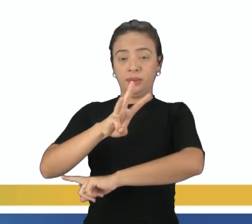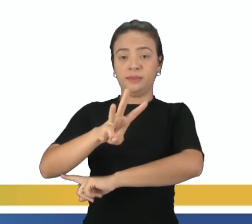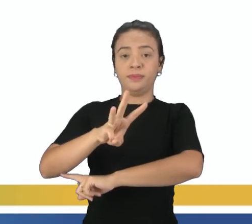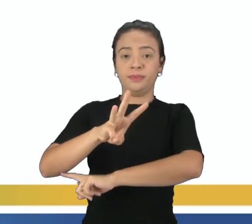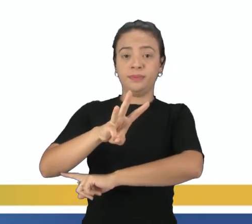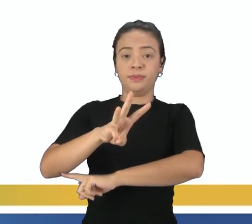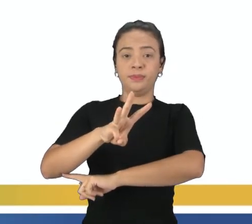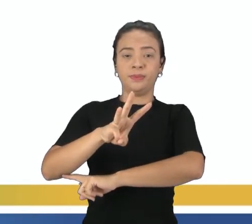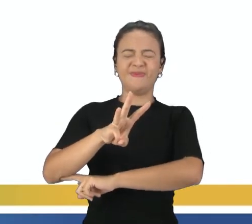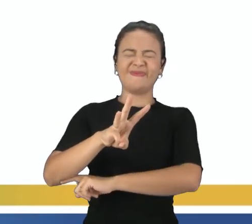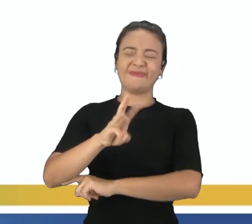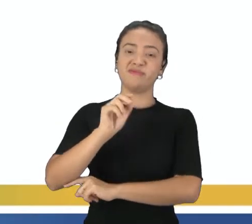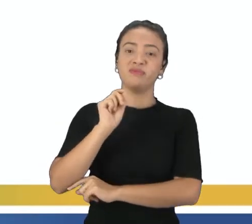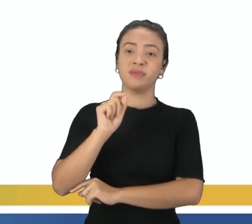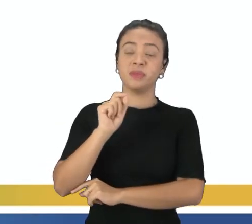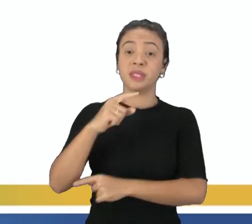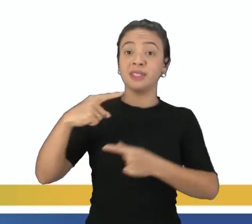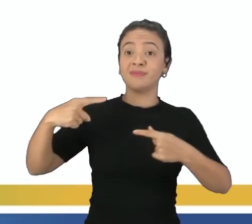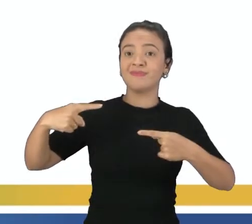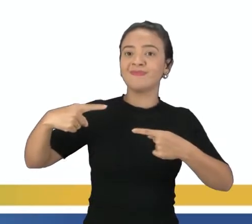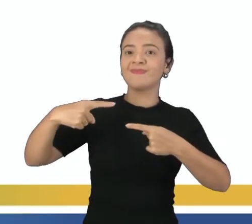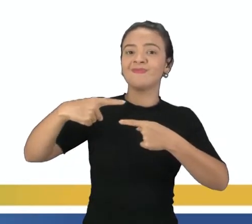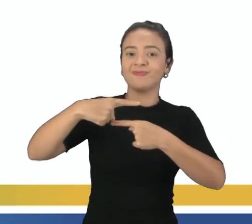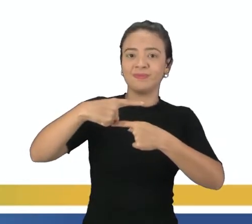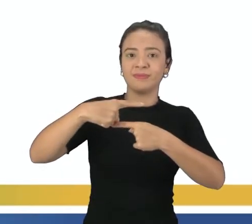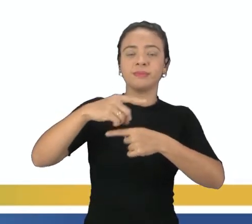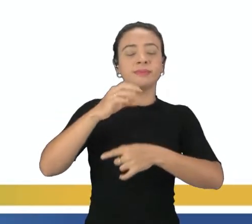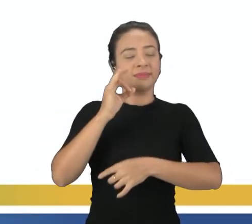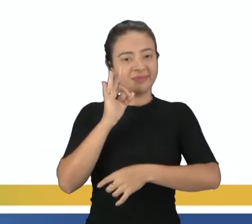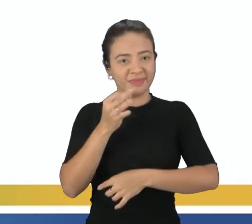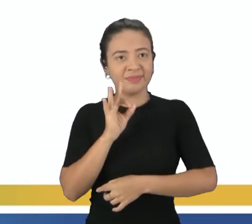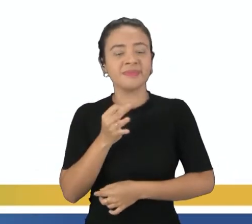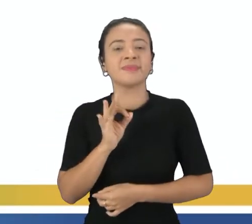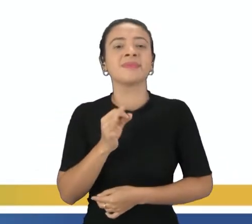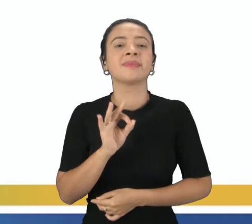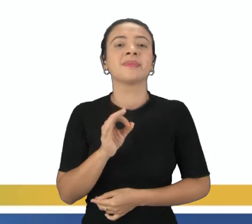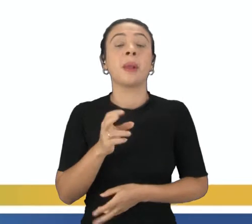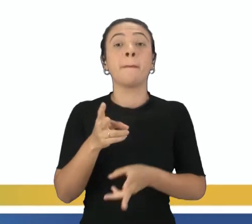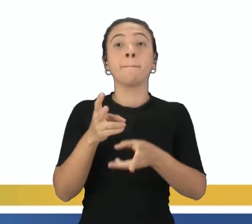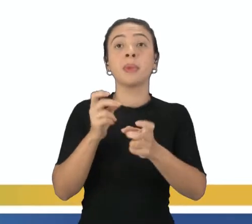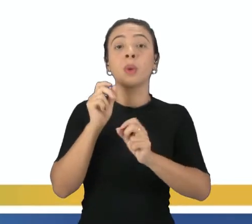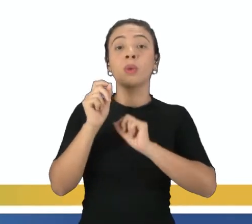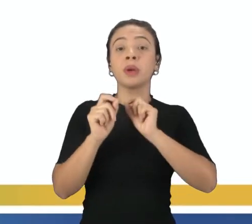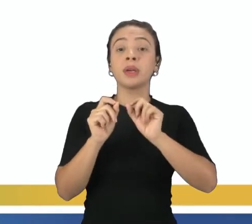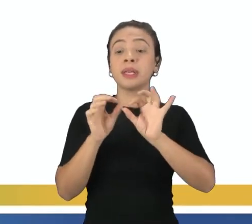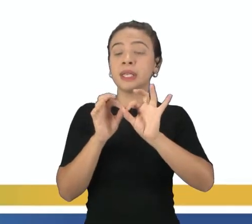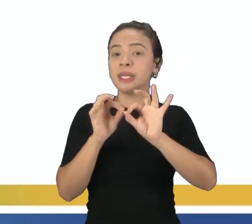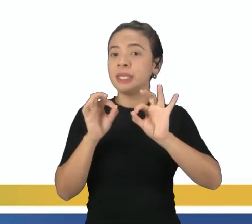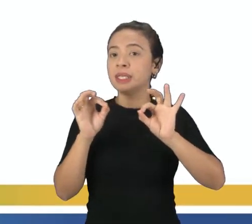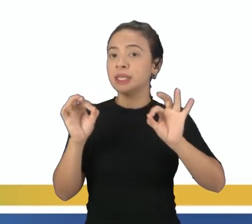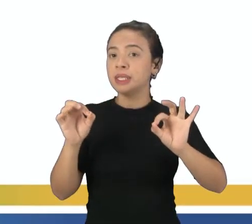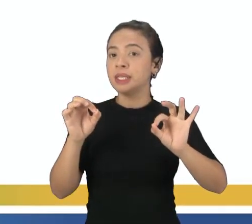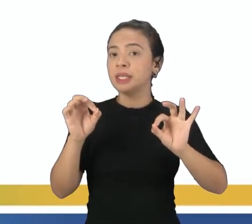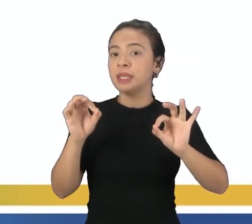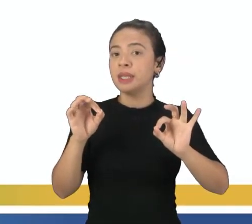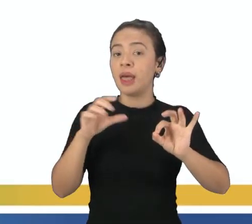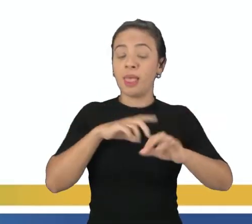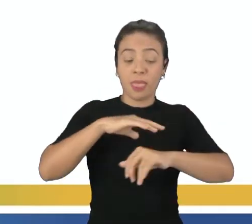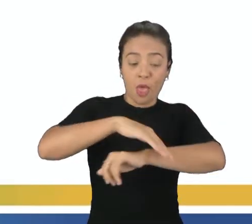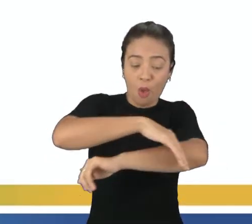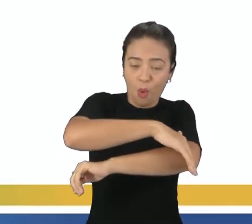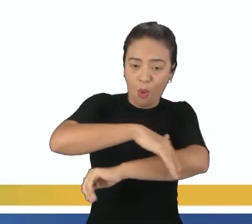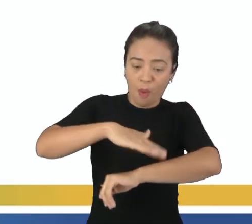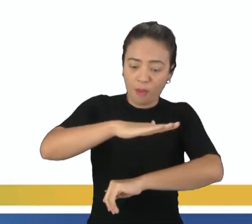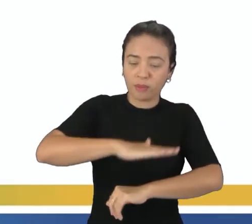e Doce são paralelas entre si. Corretíssimo. Repare que essas retas, essas ruas estão no